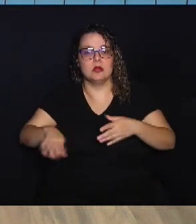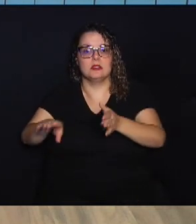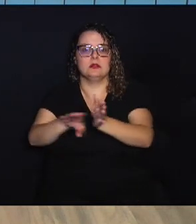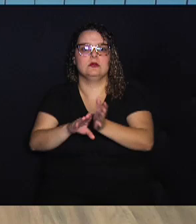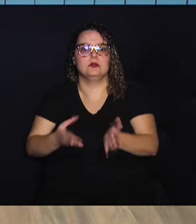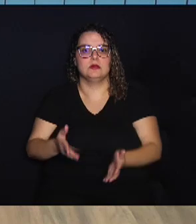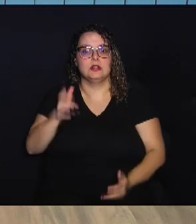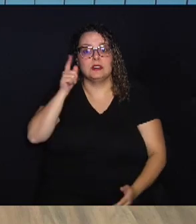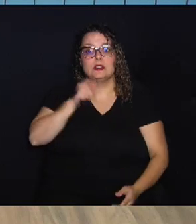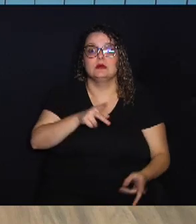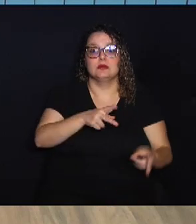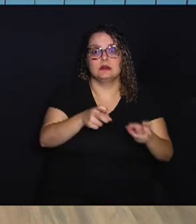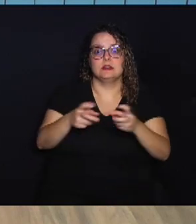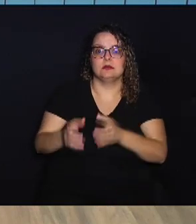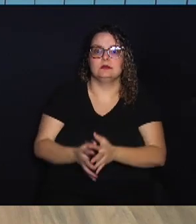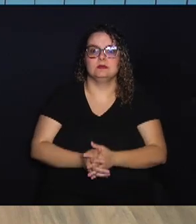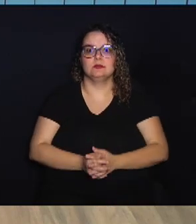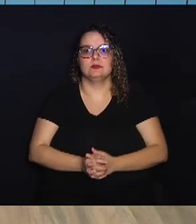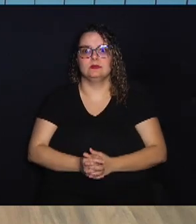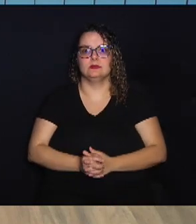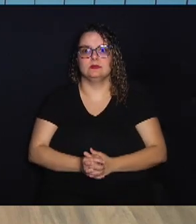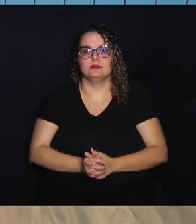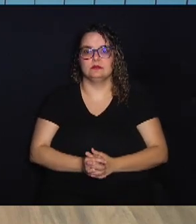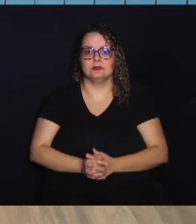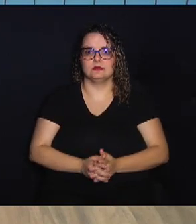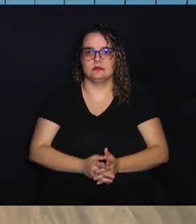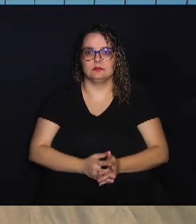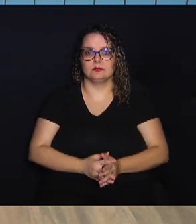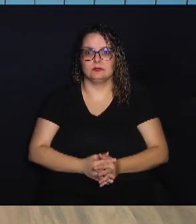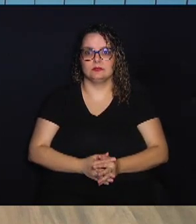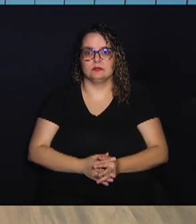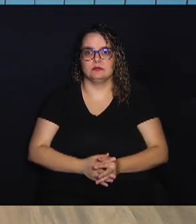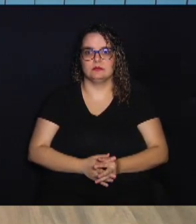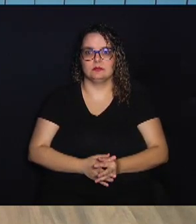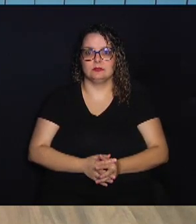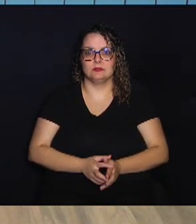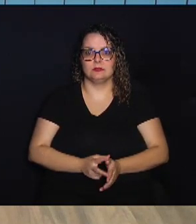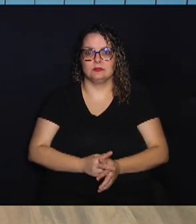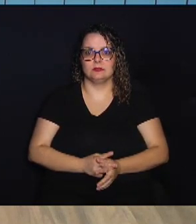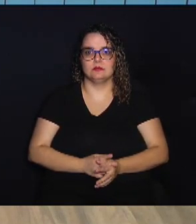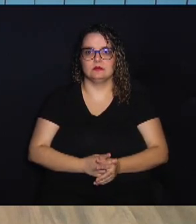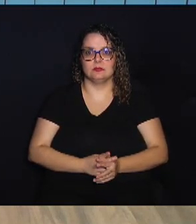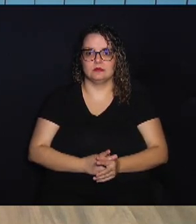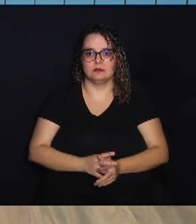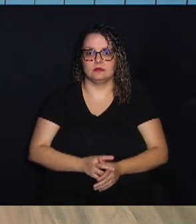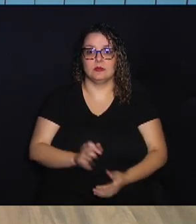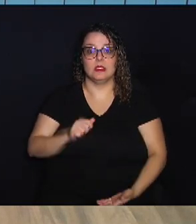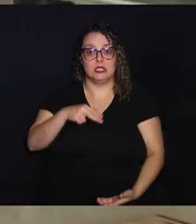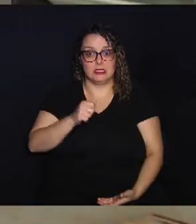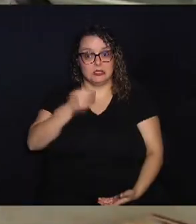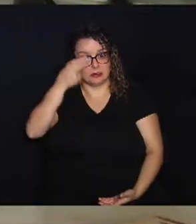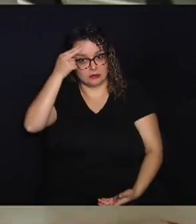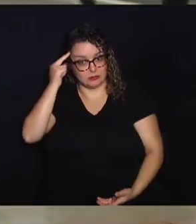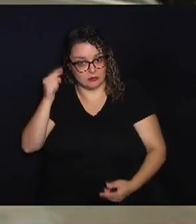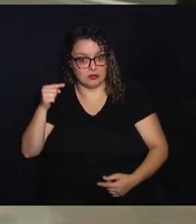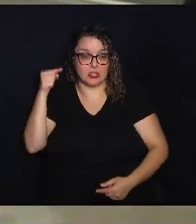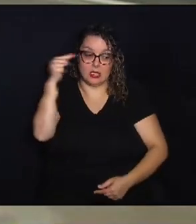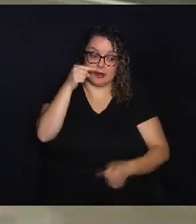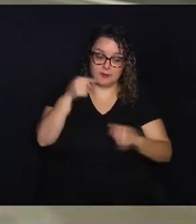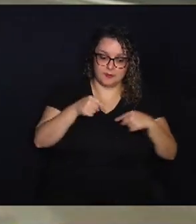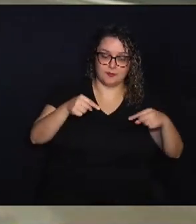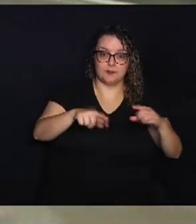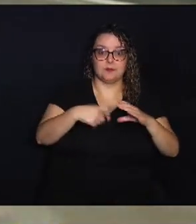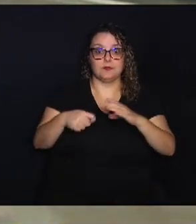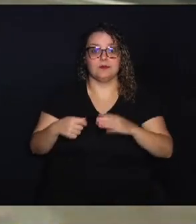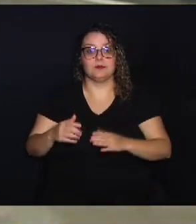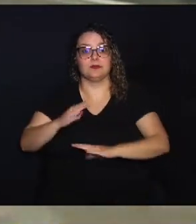e já conseguir observar? Ana Cláudia, o Gabriel lá do estúdio, no nosso